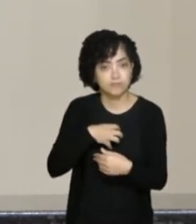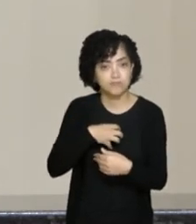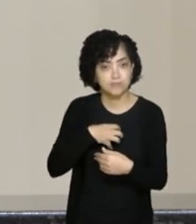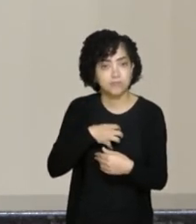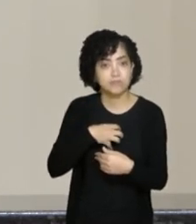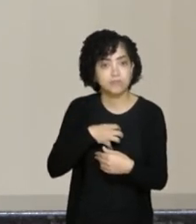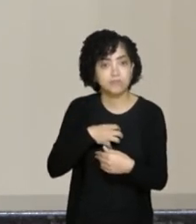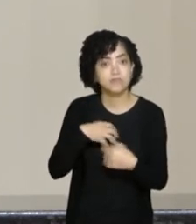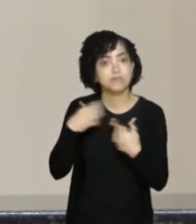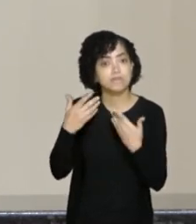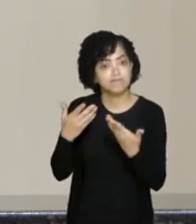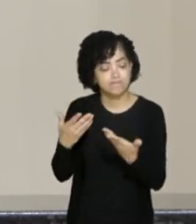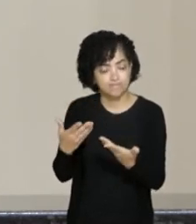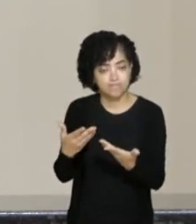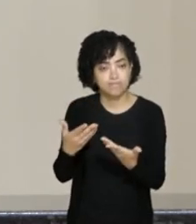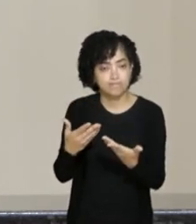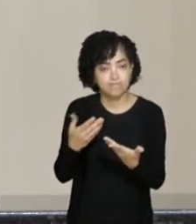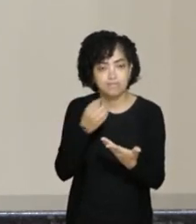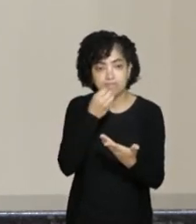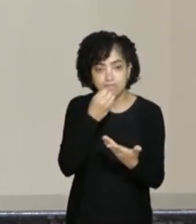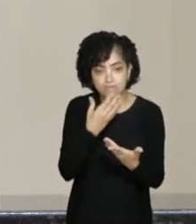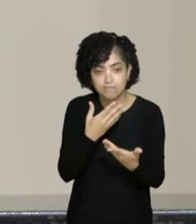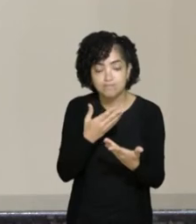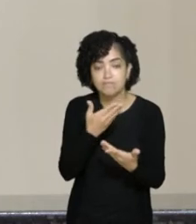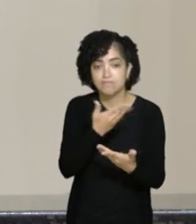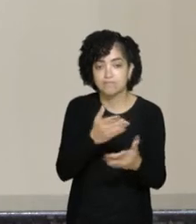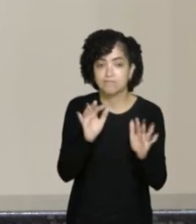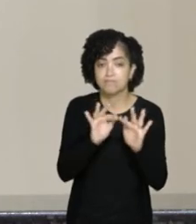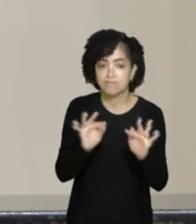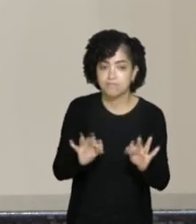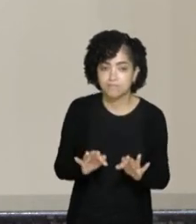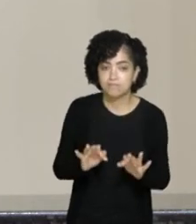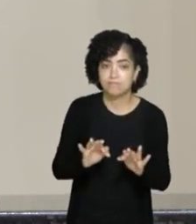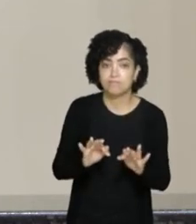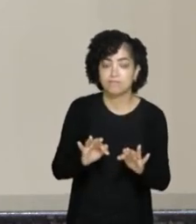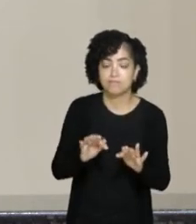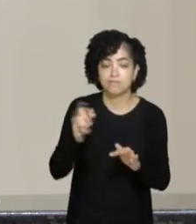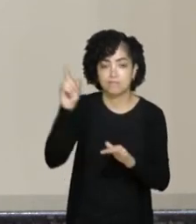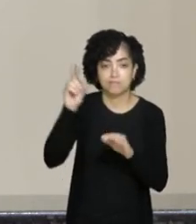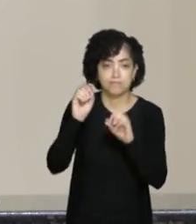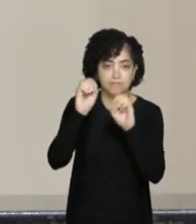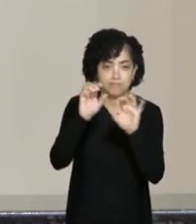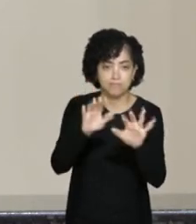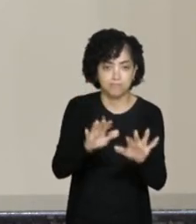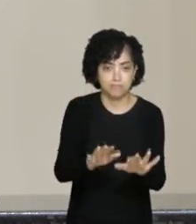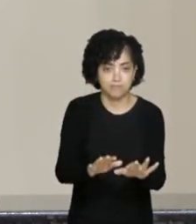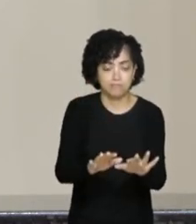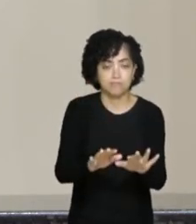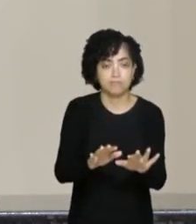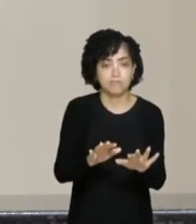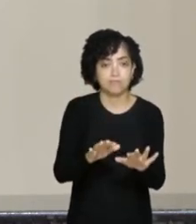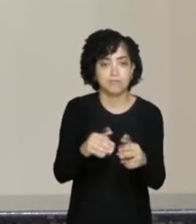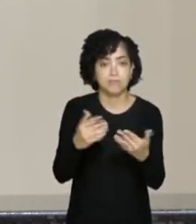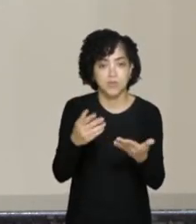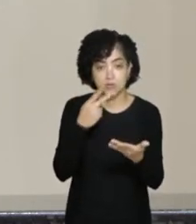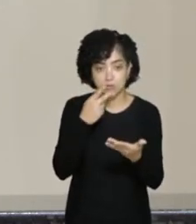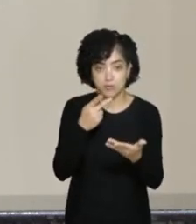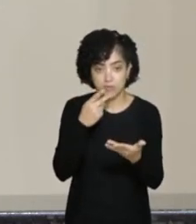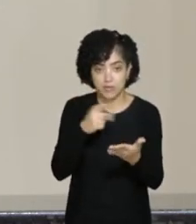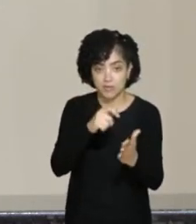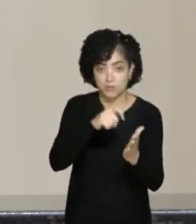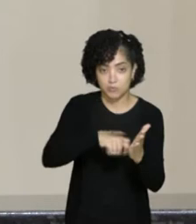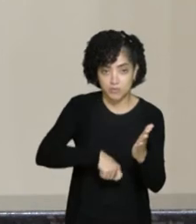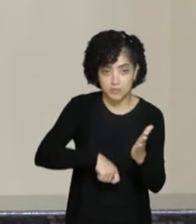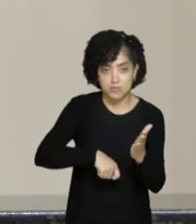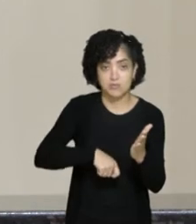recompensados com a tua felicidade. Então, que Deus abençoe Eu te disse aqui, quando assinou, é